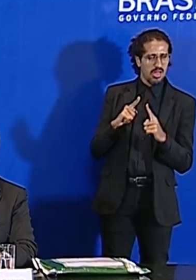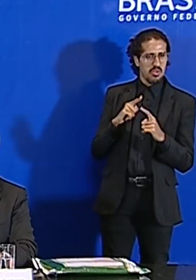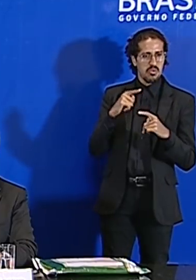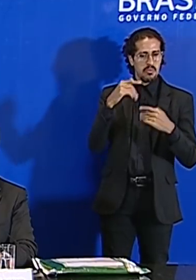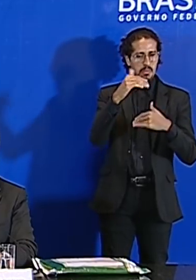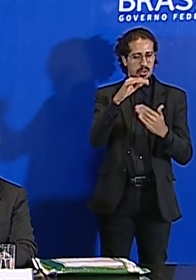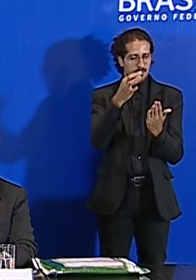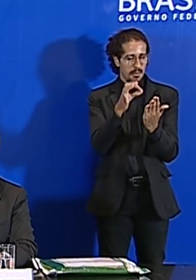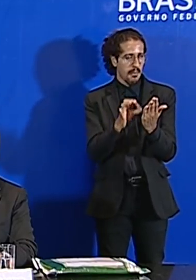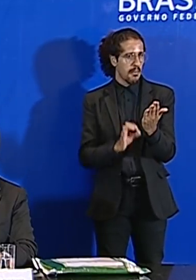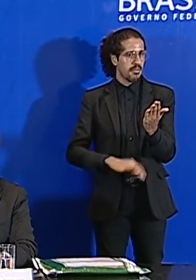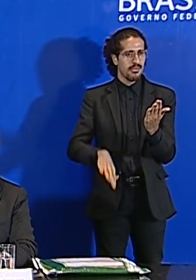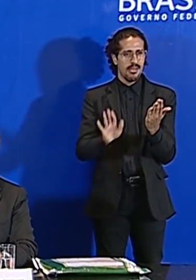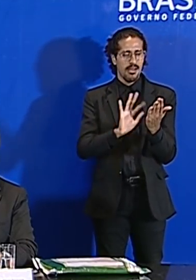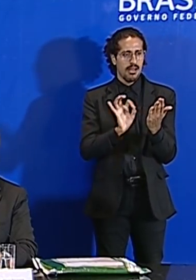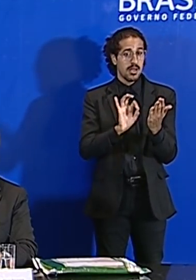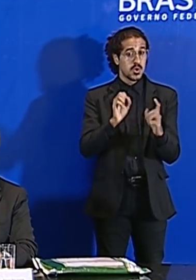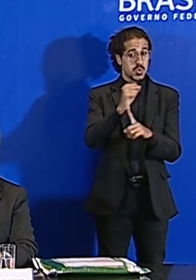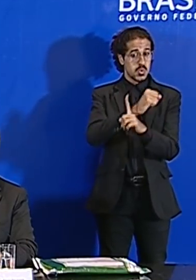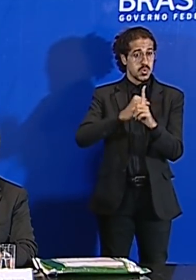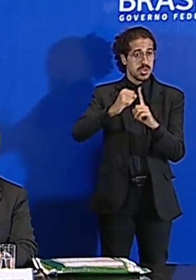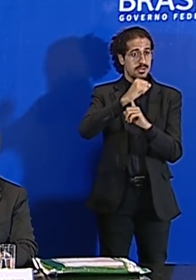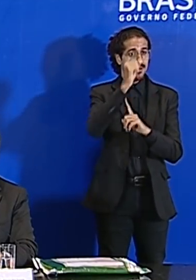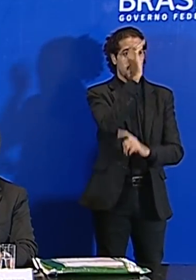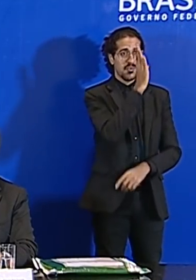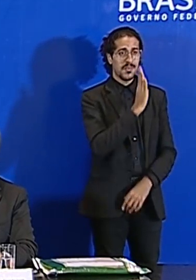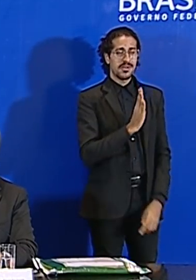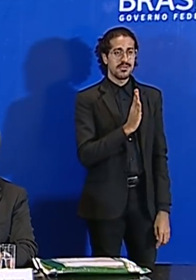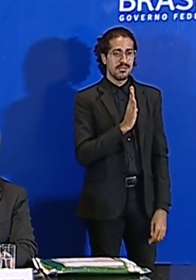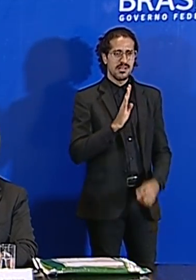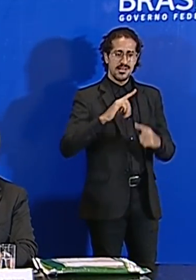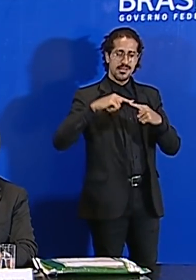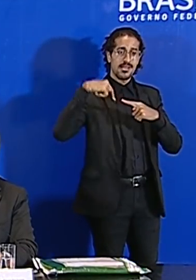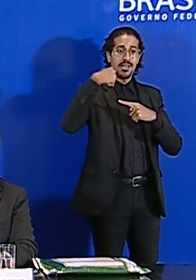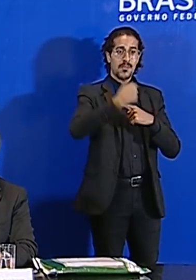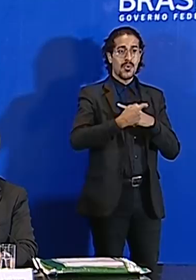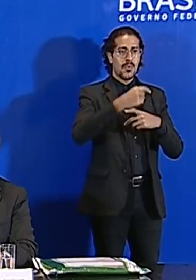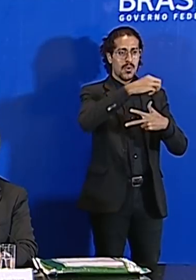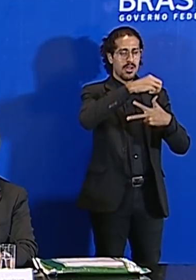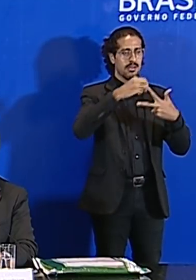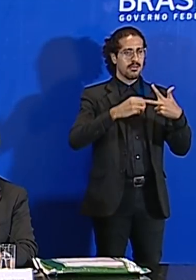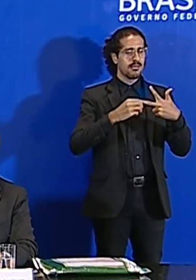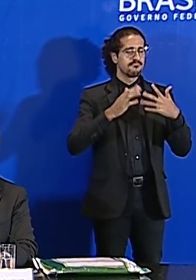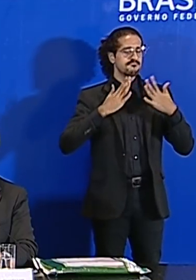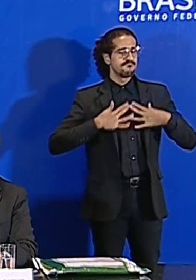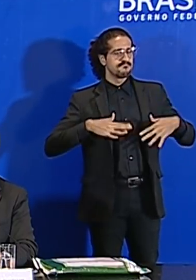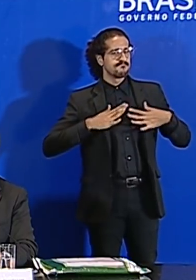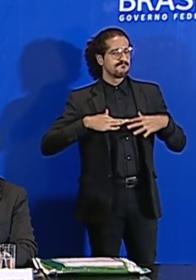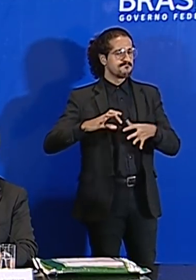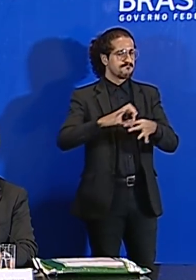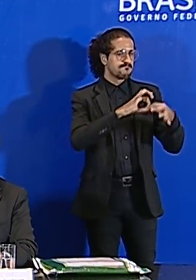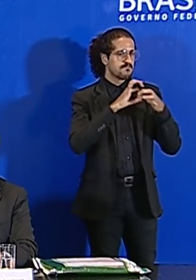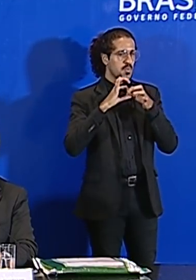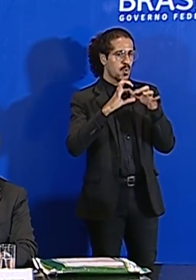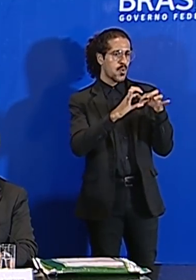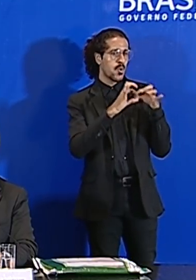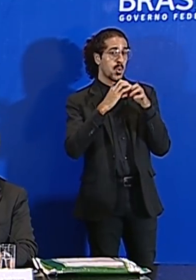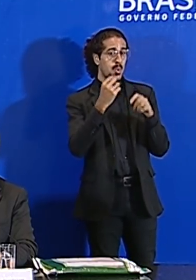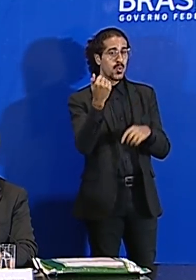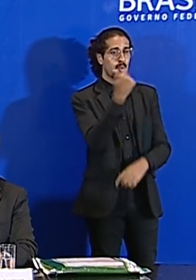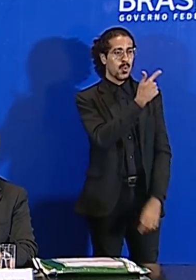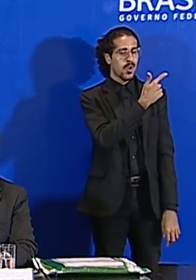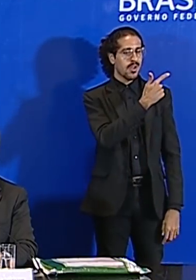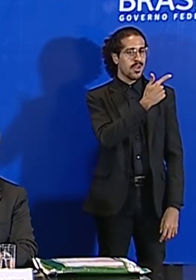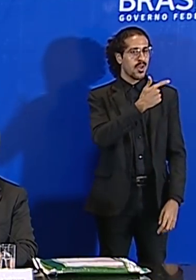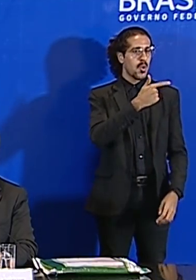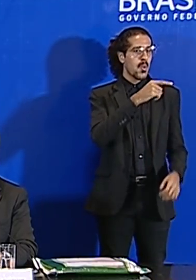mundo... A sociedade, o Brasil, depois desse Enem, está muito mais calma e mais unida do que estava depois do